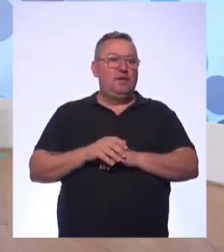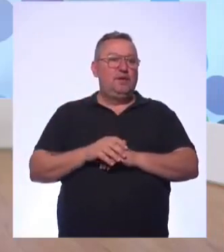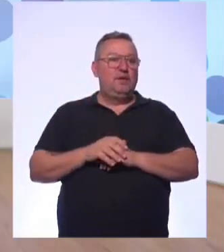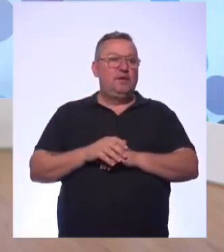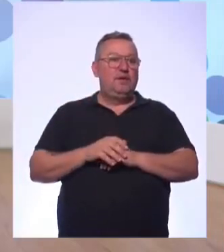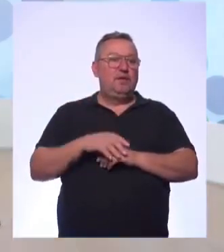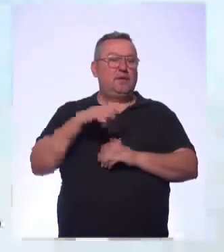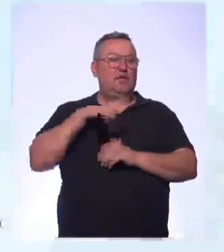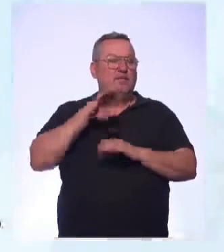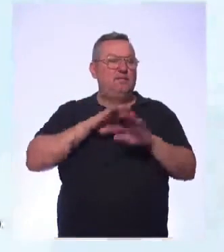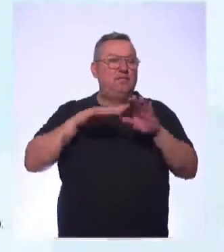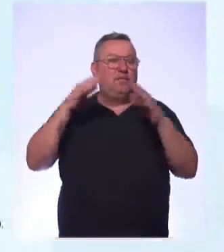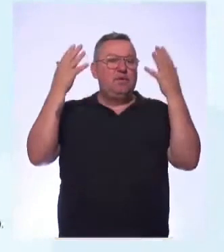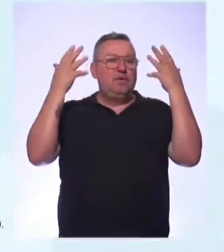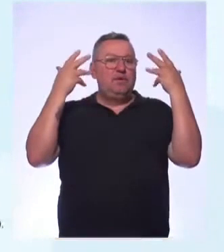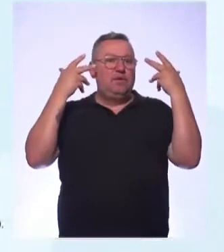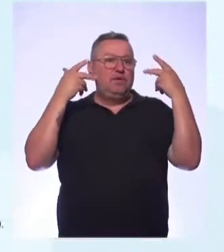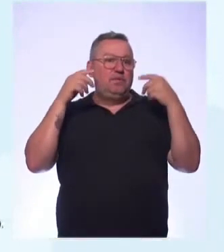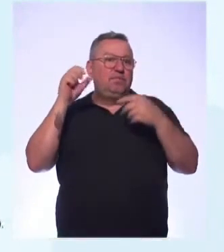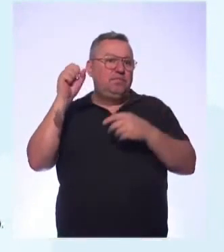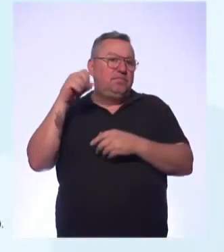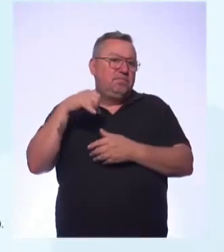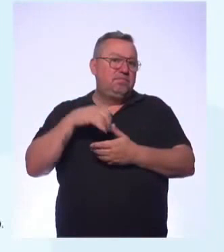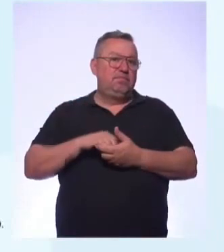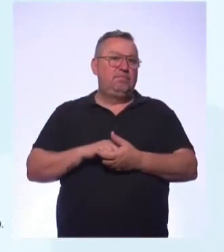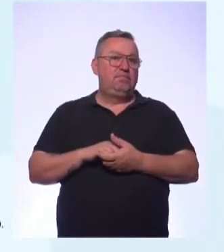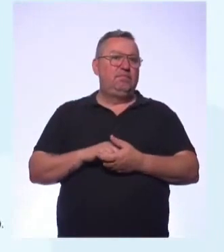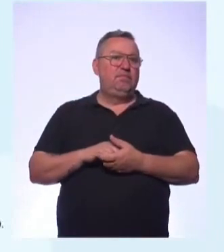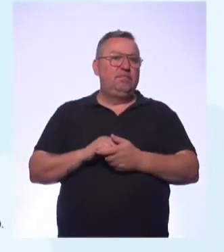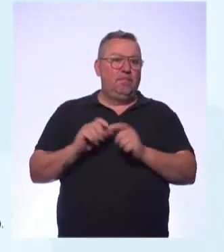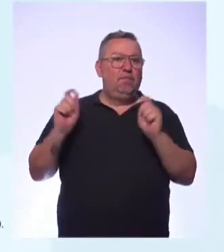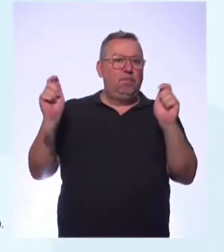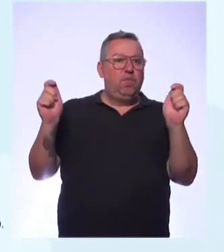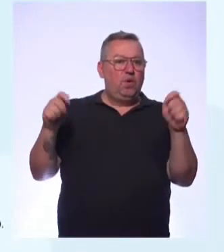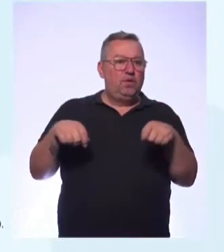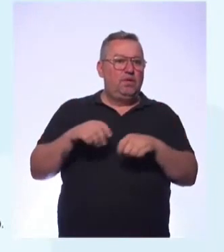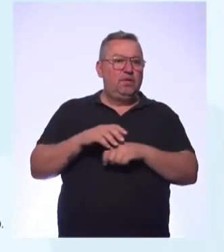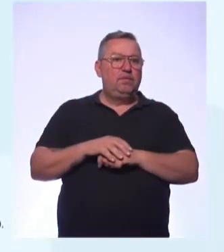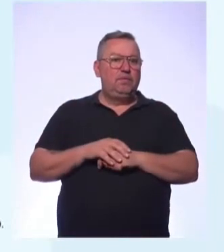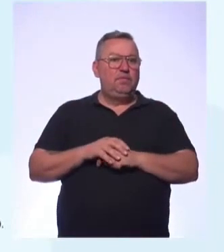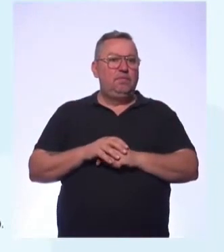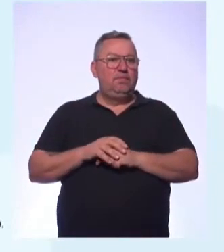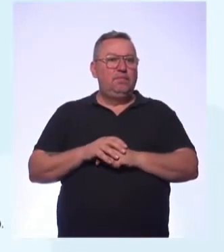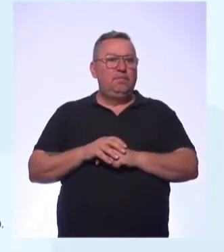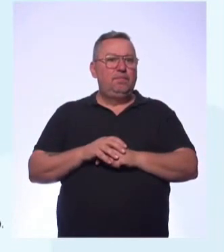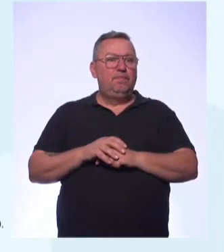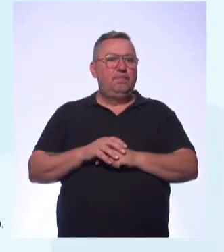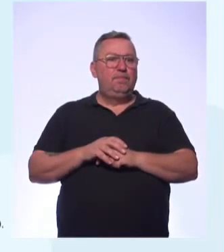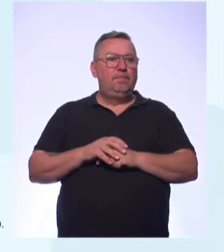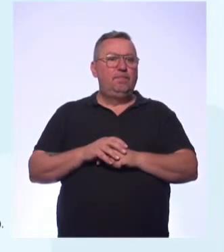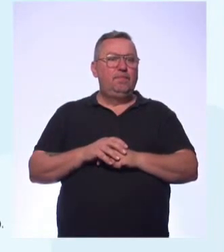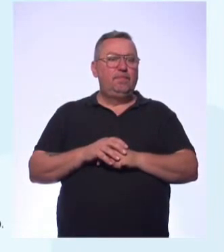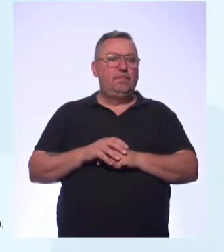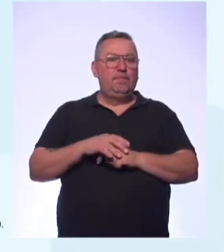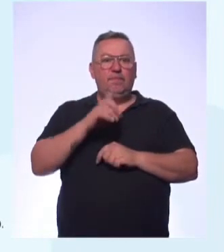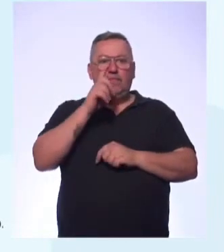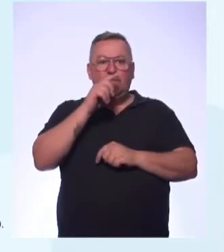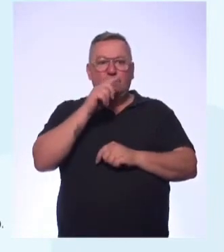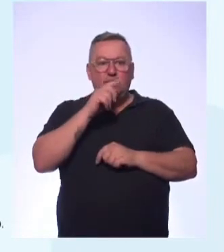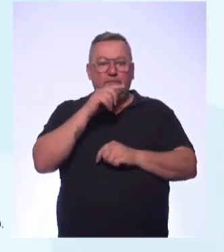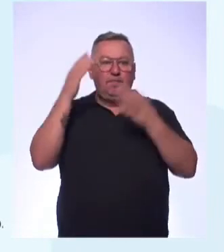Talvez ali no Leão seja uma cachoeira? Pode ser, pode ser. Água,